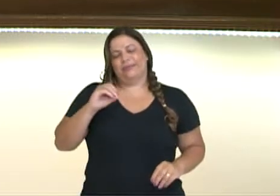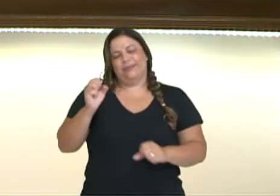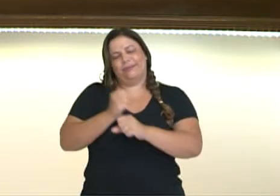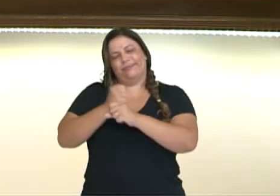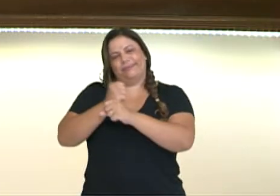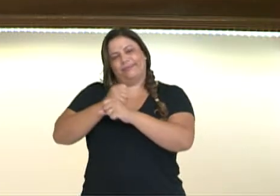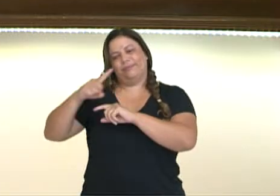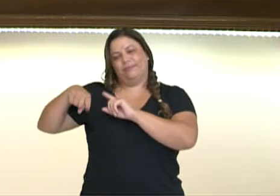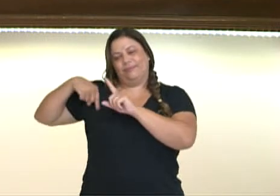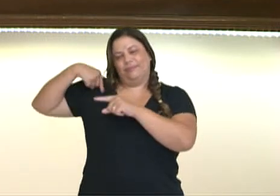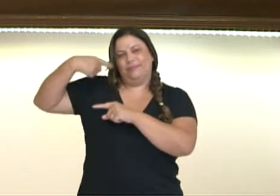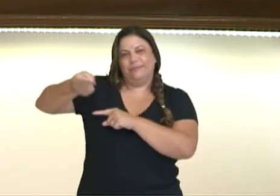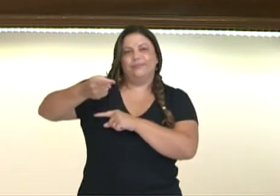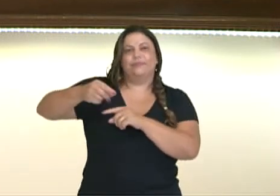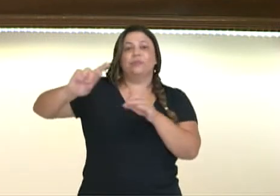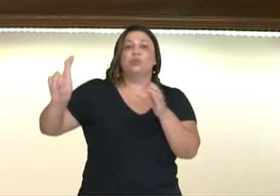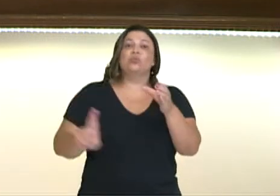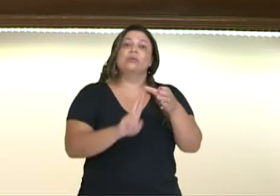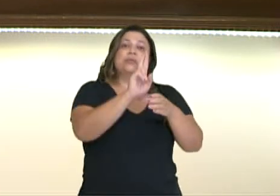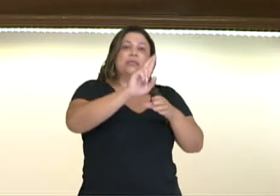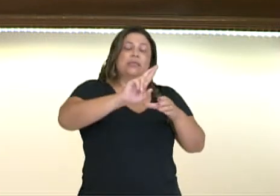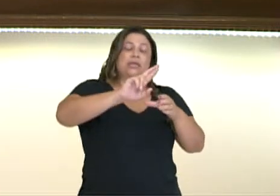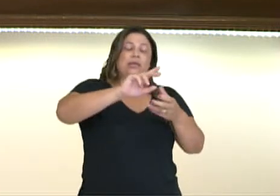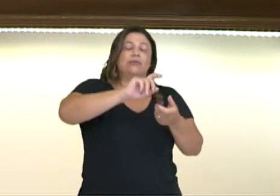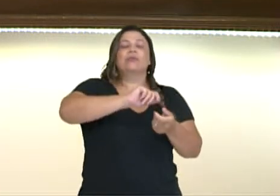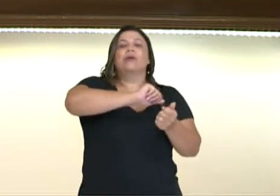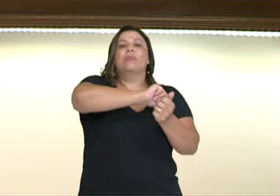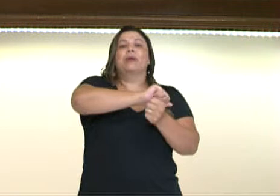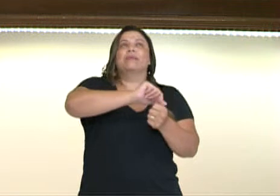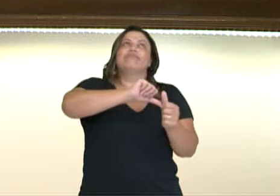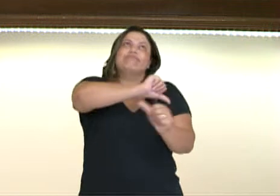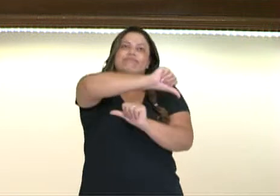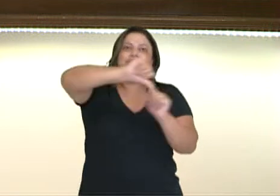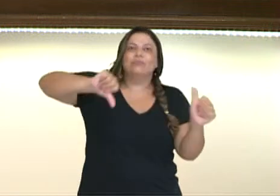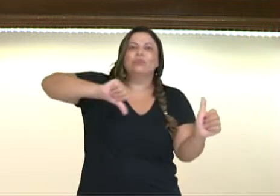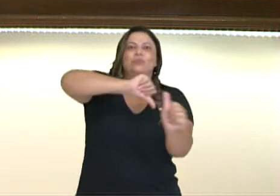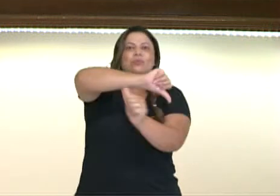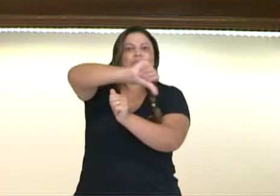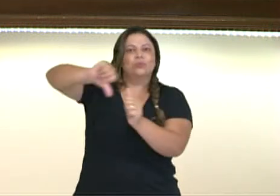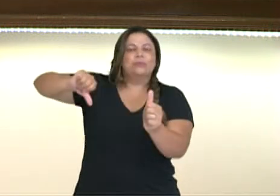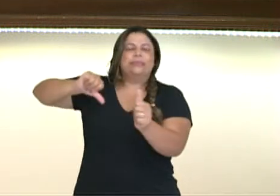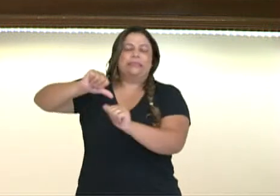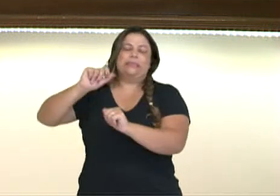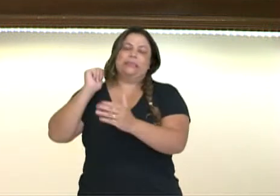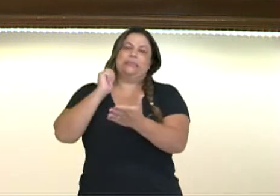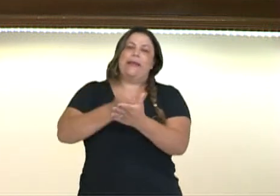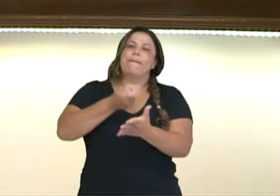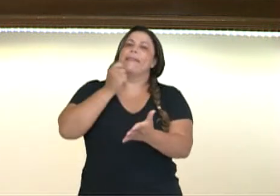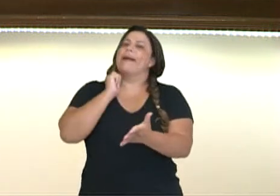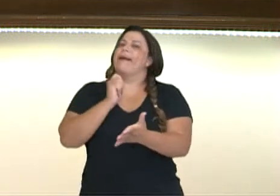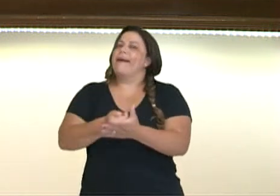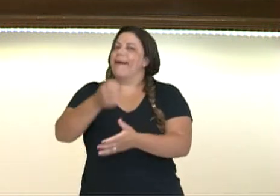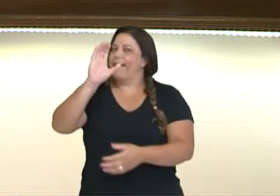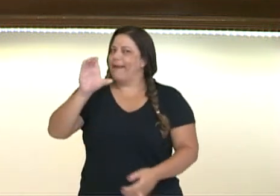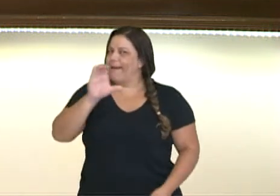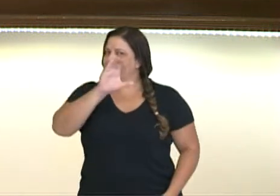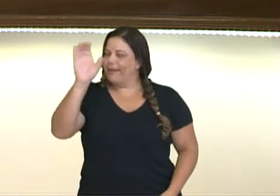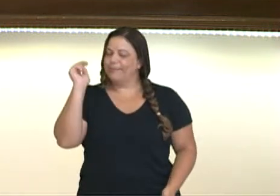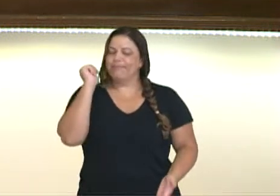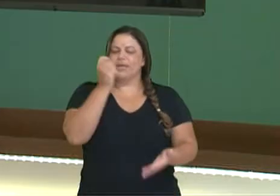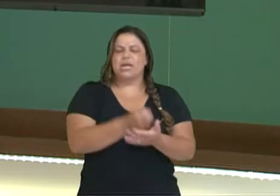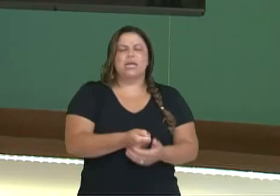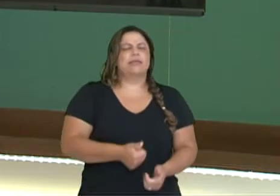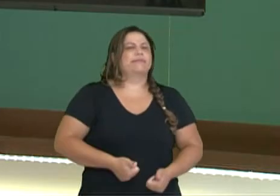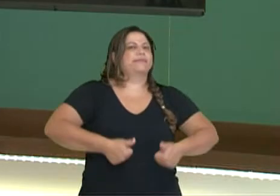uma transição, tá? Dá para entender? Tanto que a igreja pagava bem para fazer essas pinturas também, tá? Enfim,